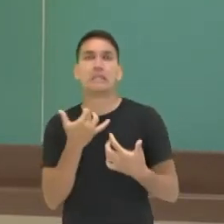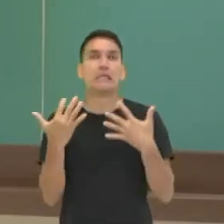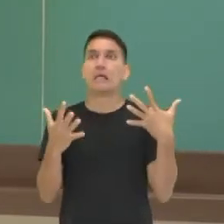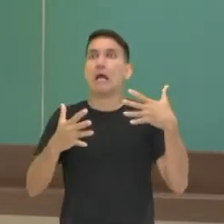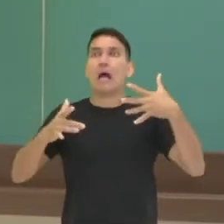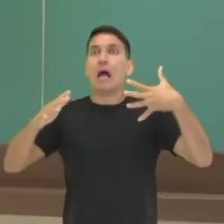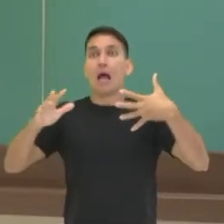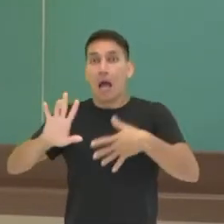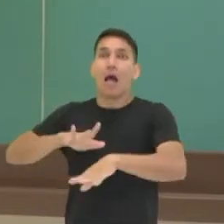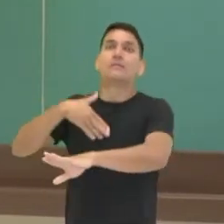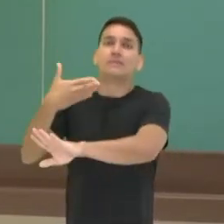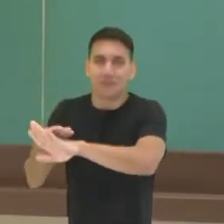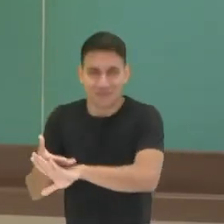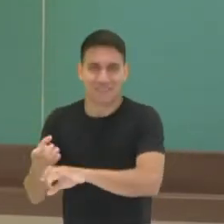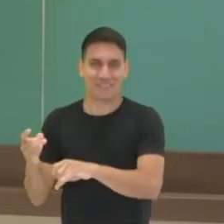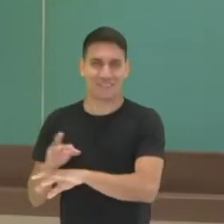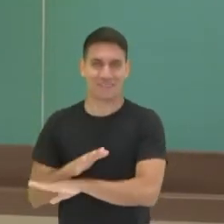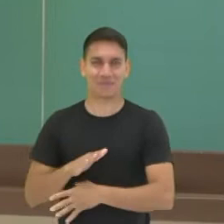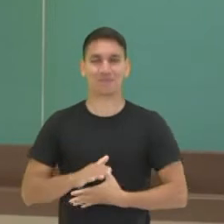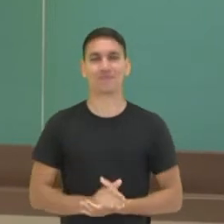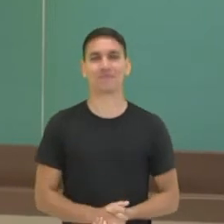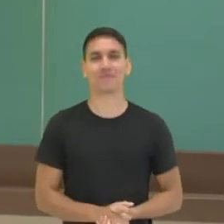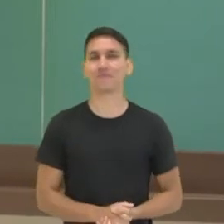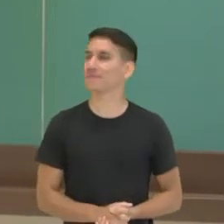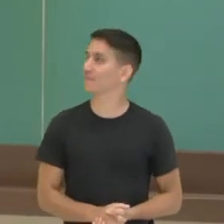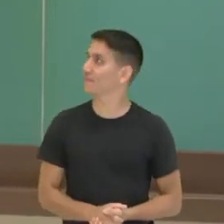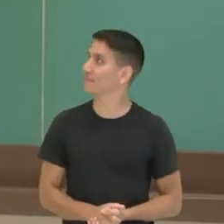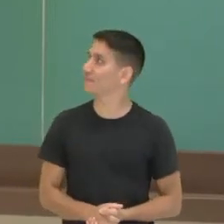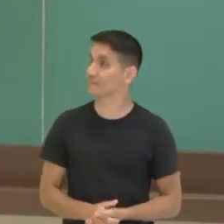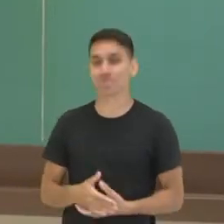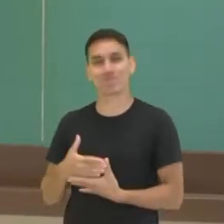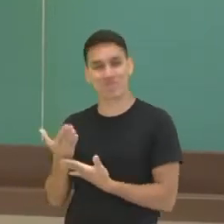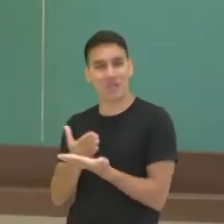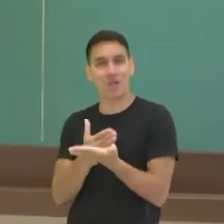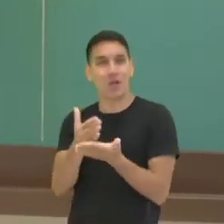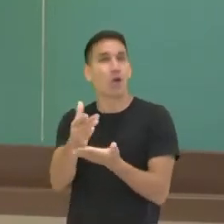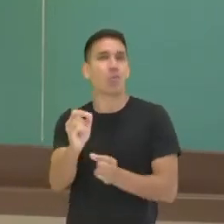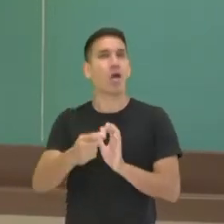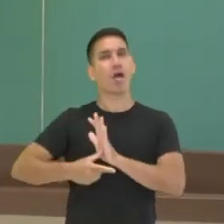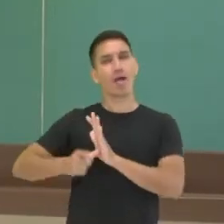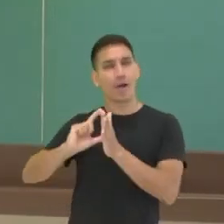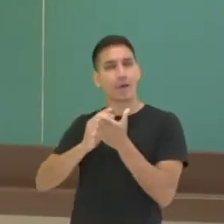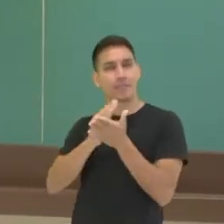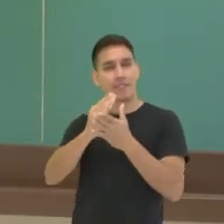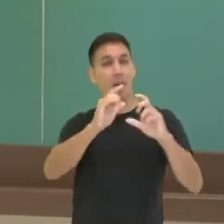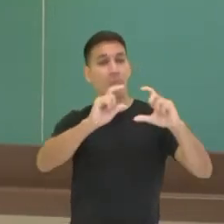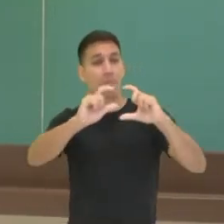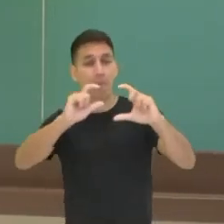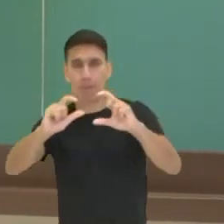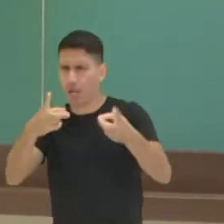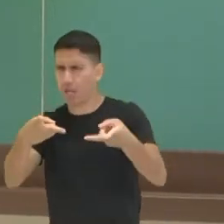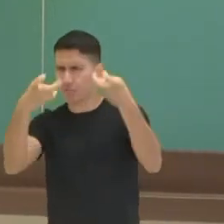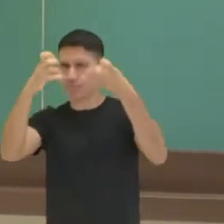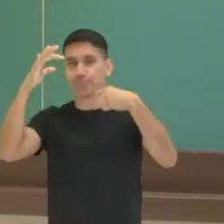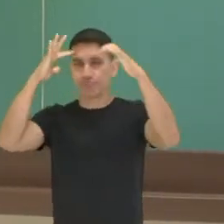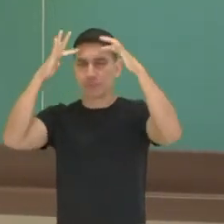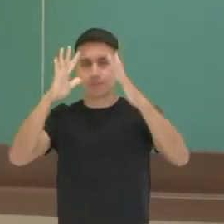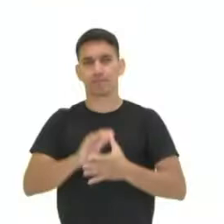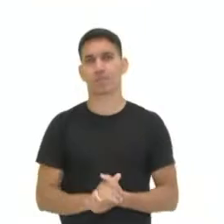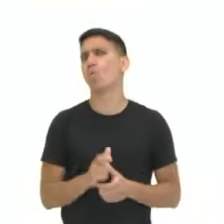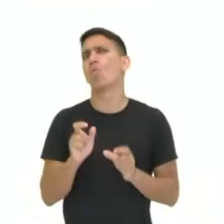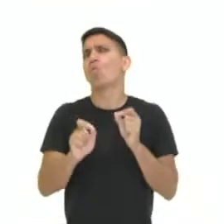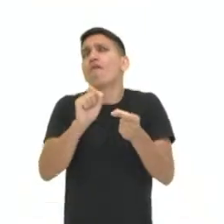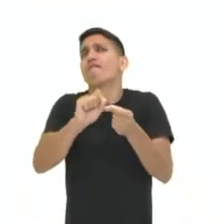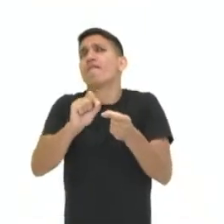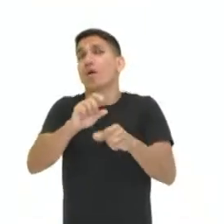emoção e um desfecho. Então, para início de conversa, antes de lermos uma tirinha, reflita. O que fazer quando um